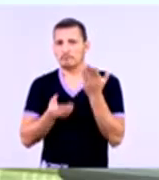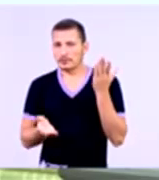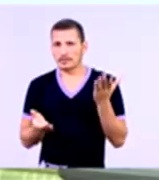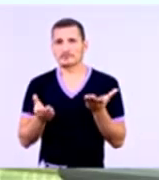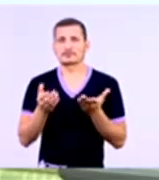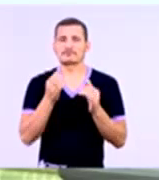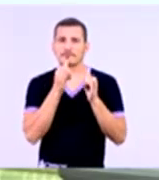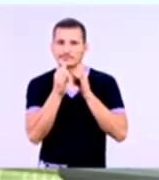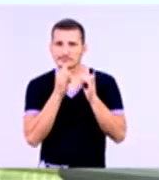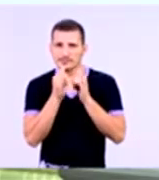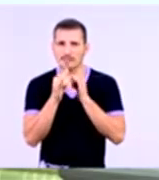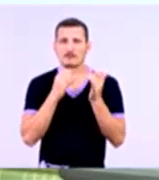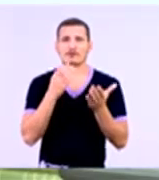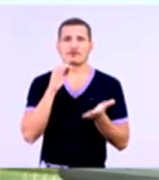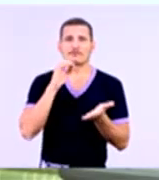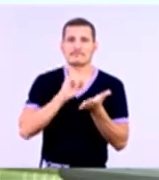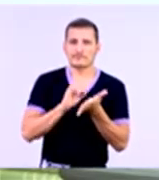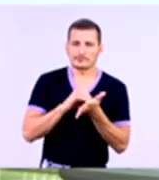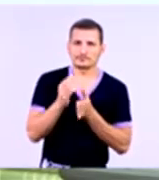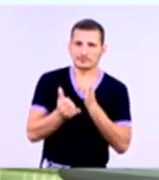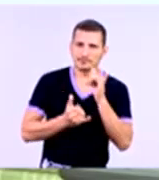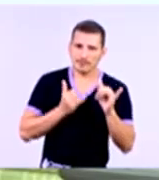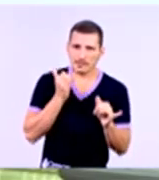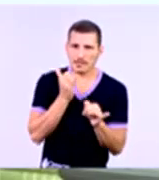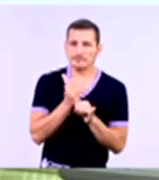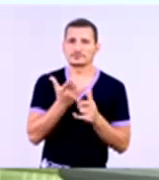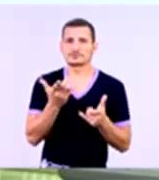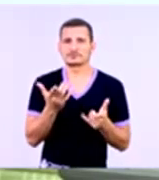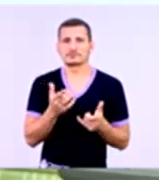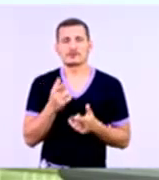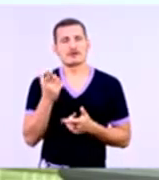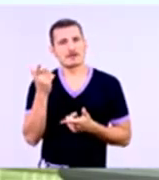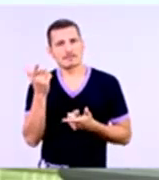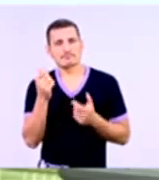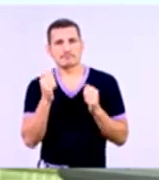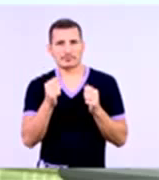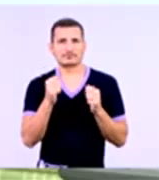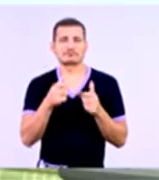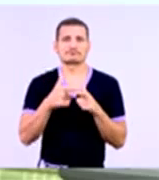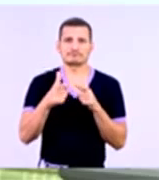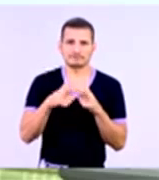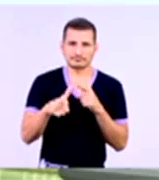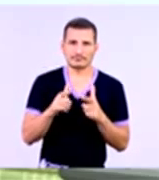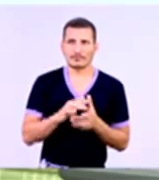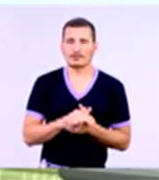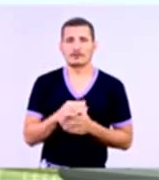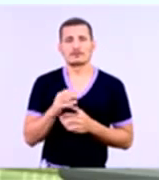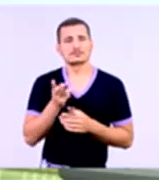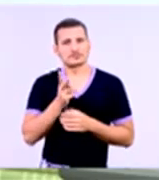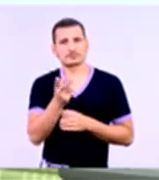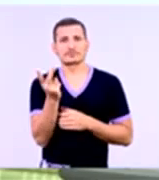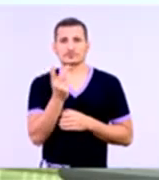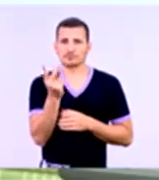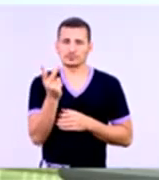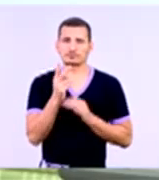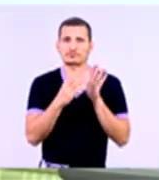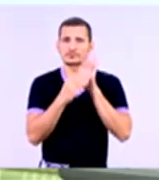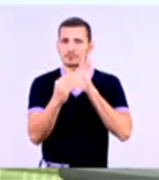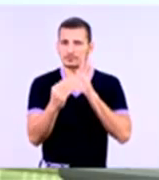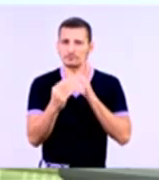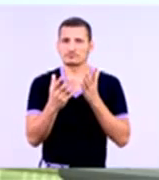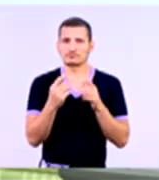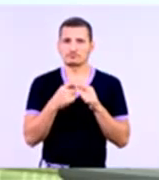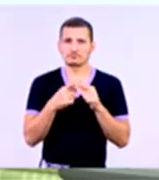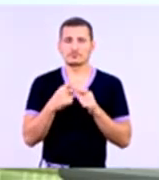haver a falta da internet e acaba sendo uma desvantagem. Nós consideramos sempre os dois modelos, porque um